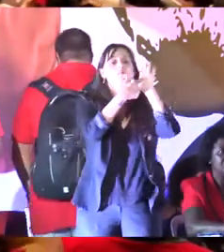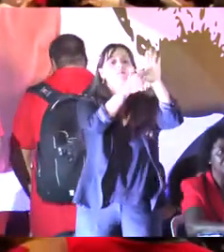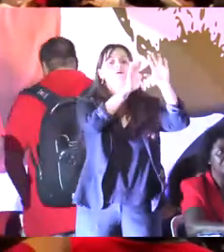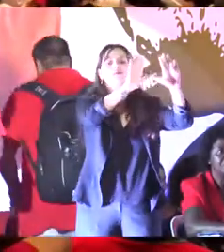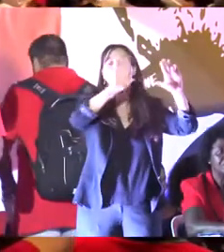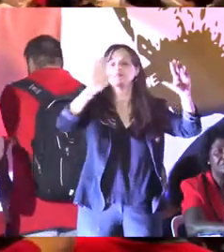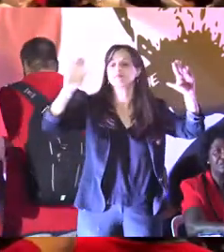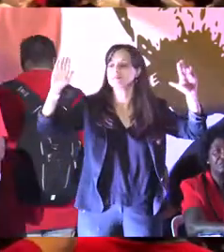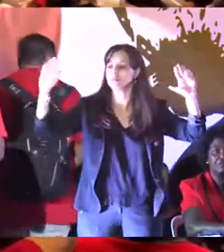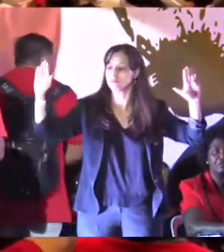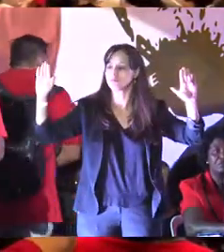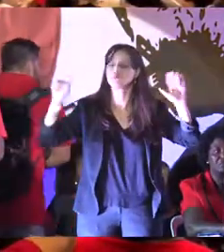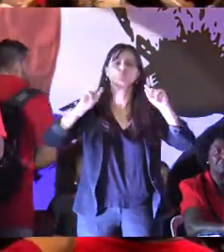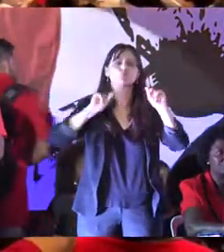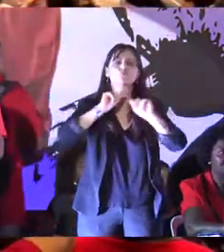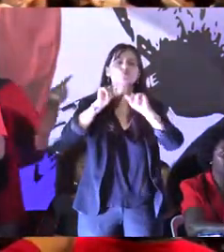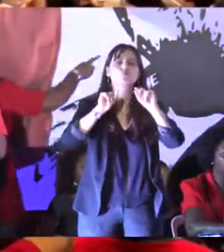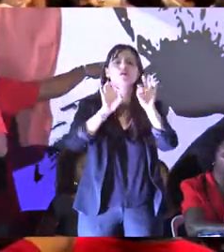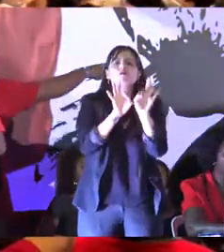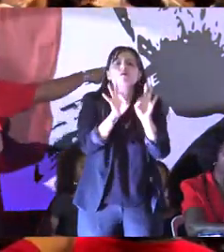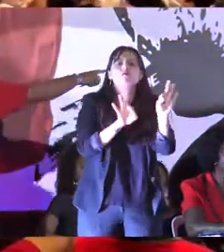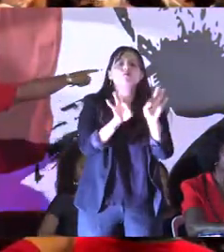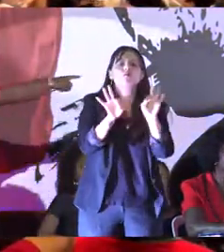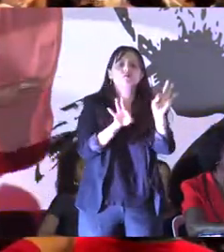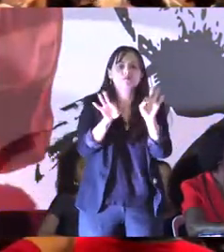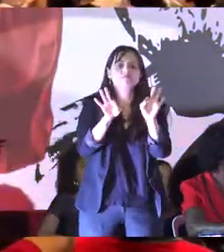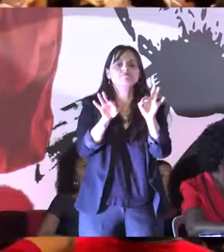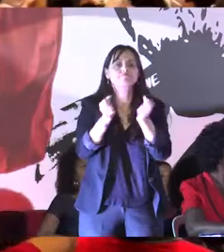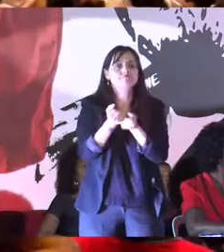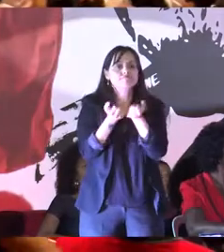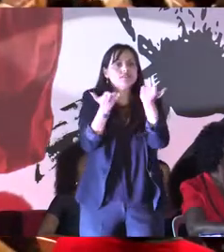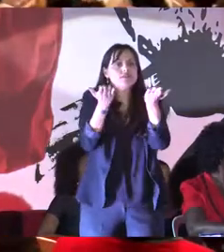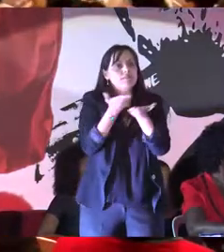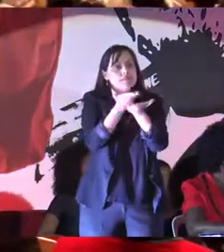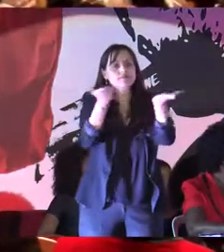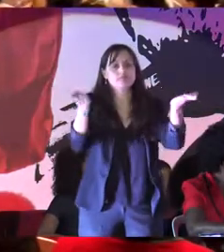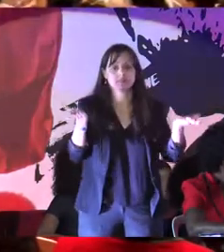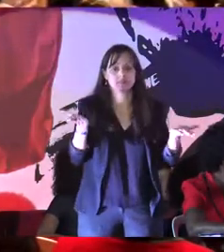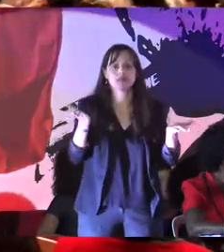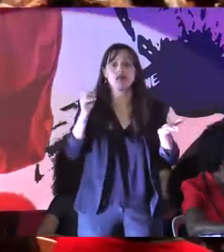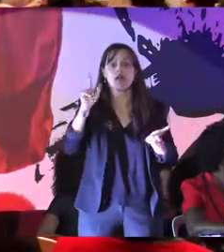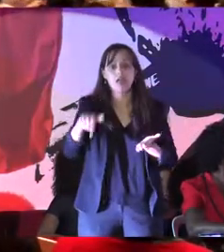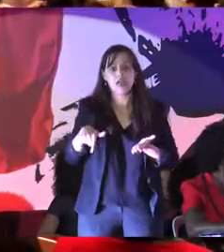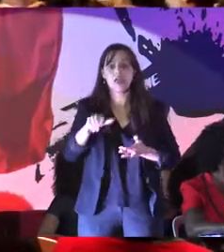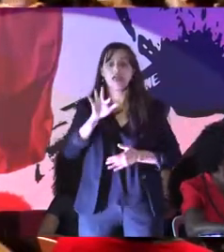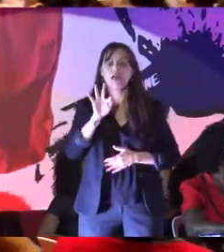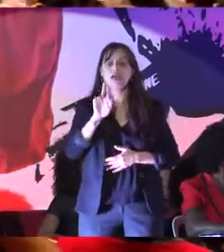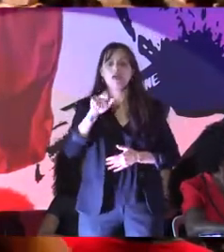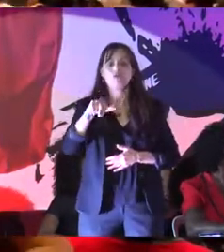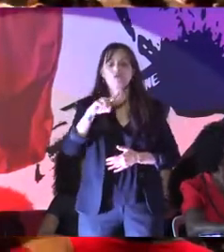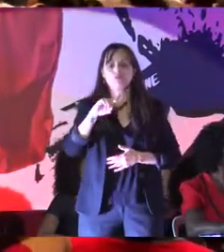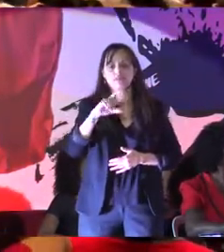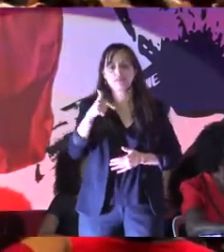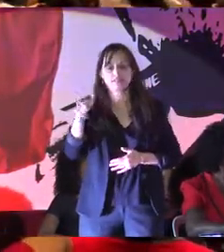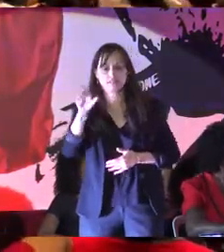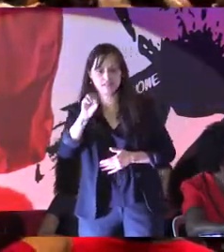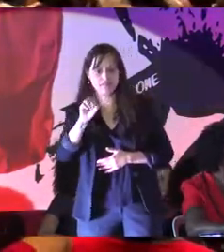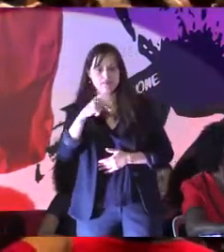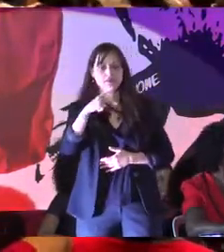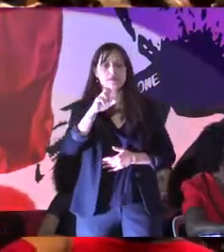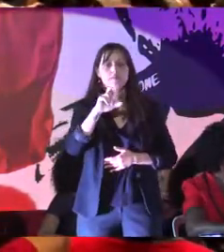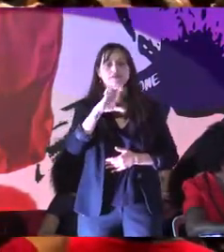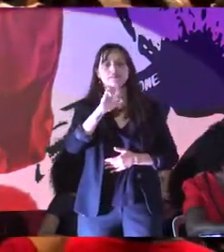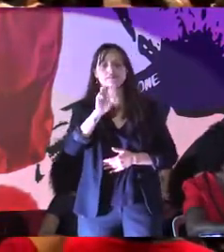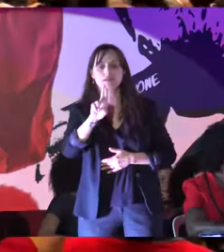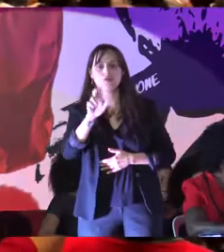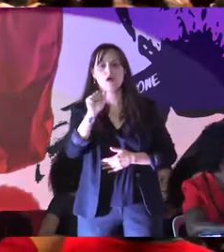exposição promovida, realizada, disponibilizada aqui para nós pela nossa Fundação Perseu Abramo.